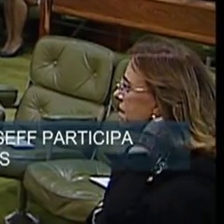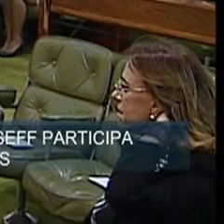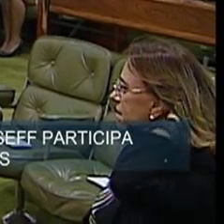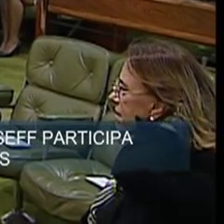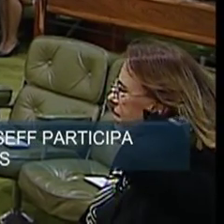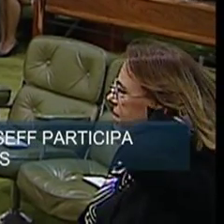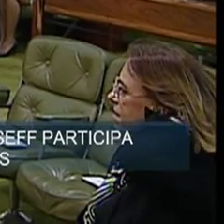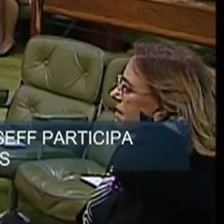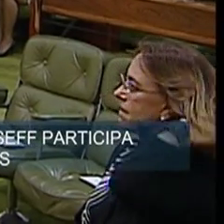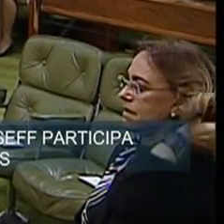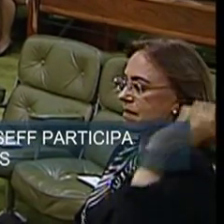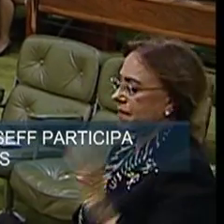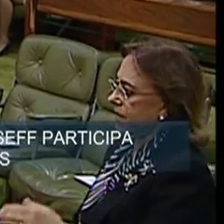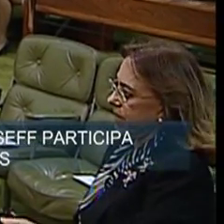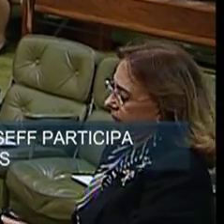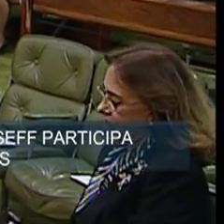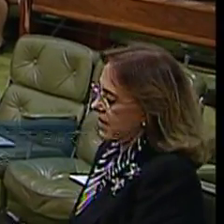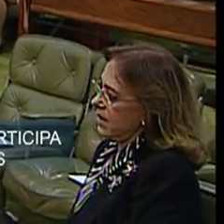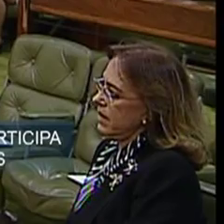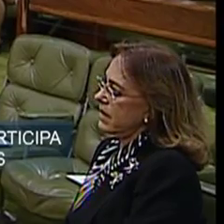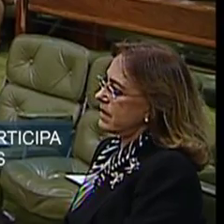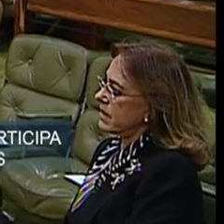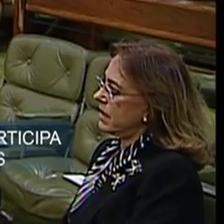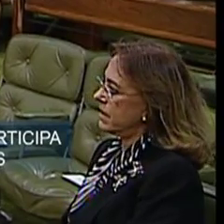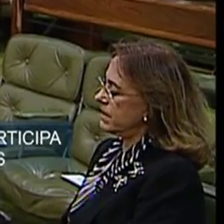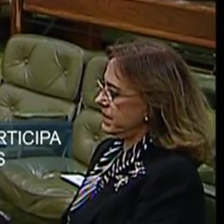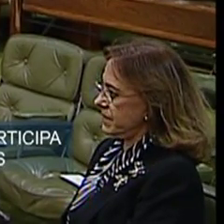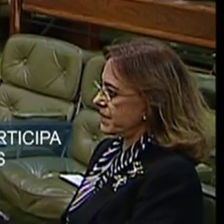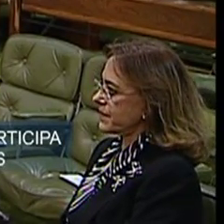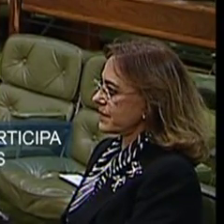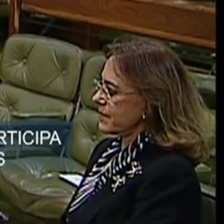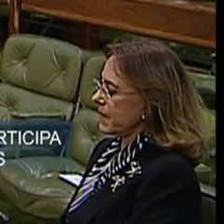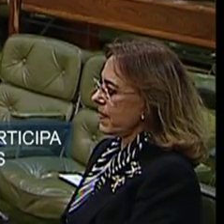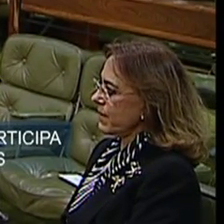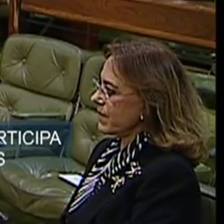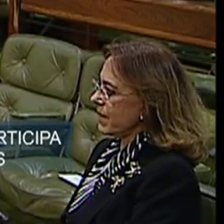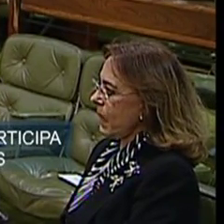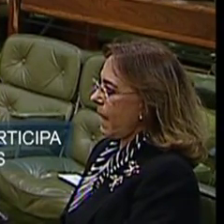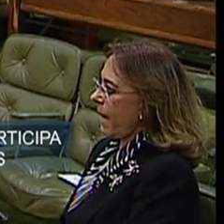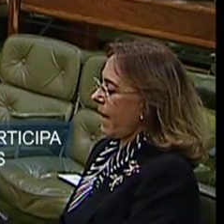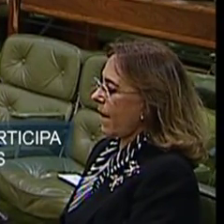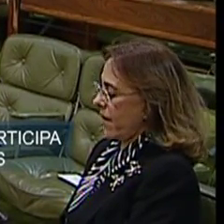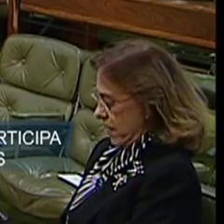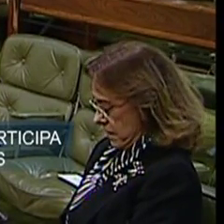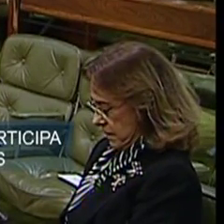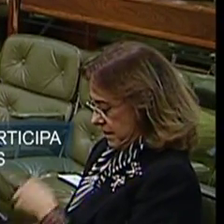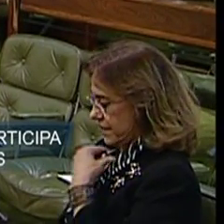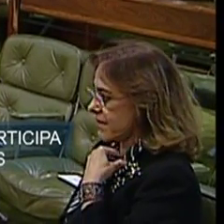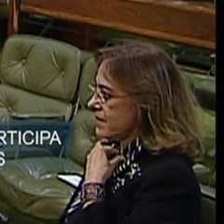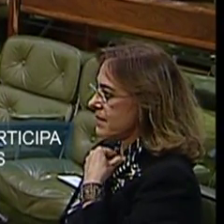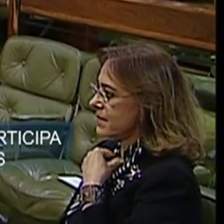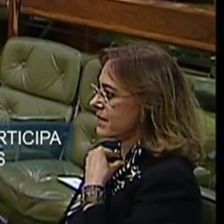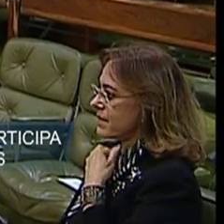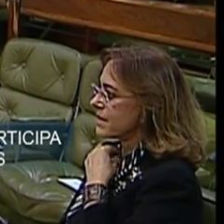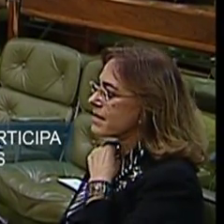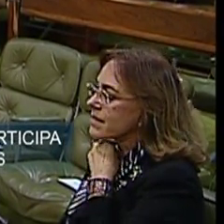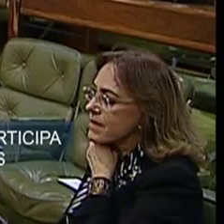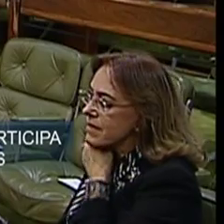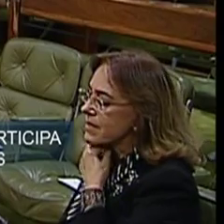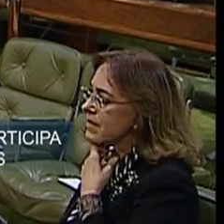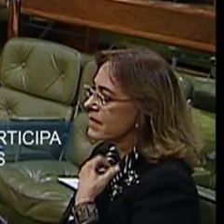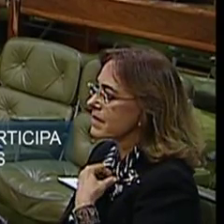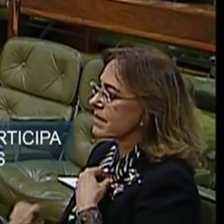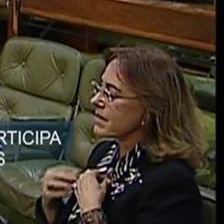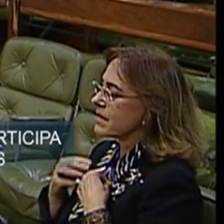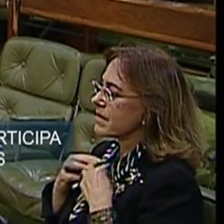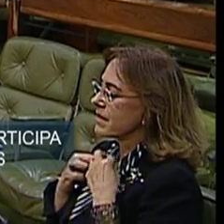O embaixador Jorge Lamazière fará a apresentação dos formandos agraciados com os prêmios Lafayette de Carvalho e Silva e